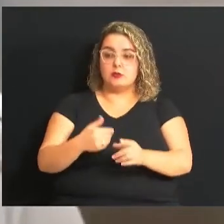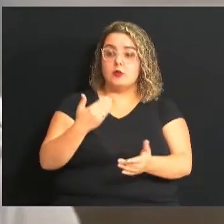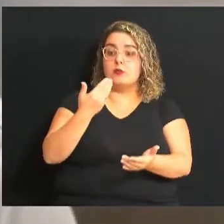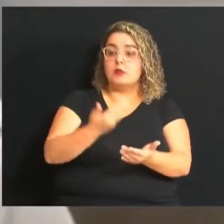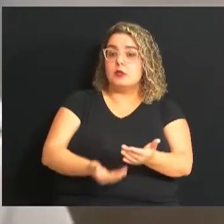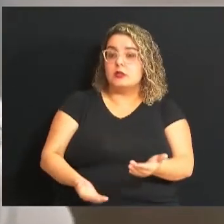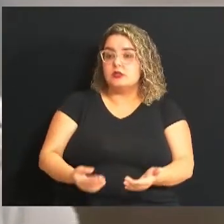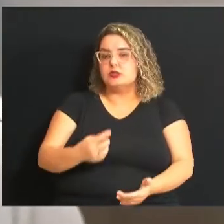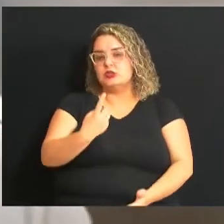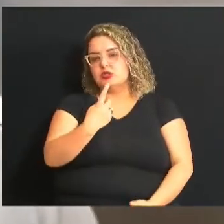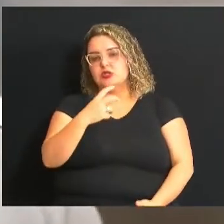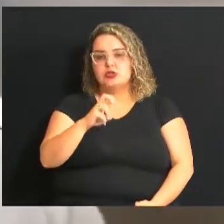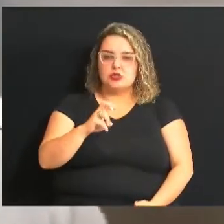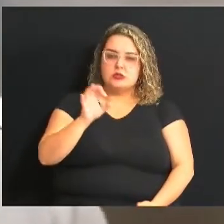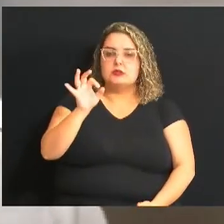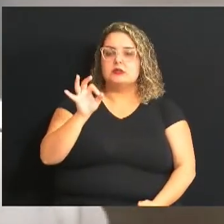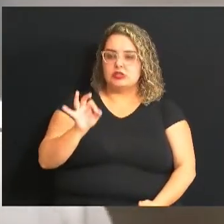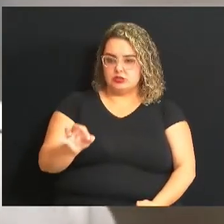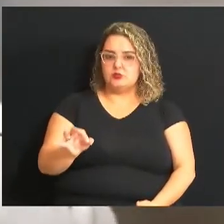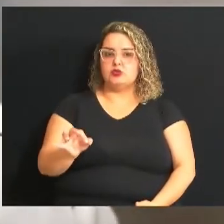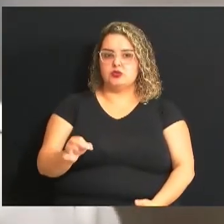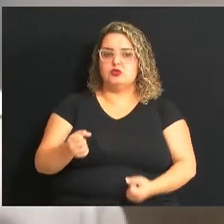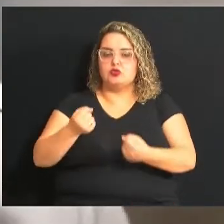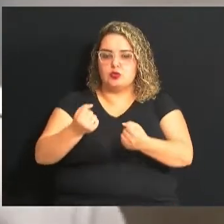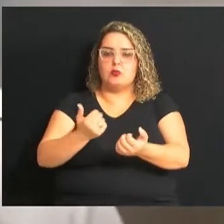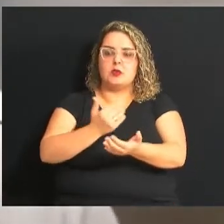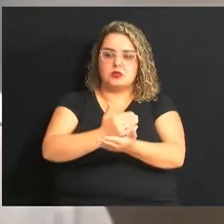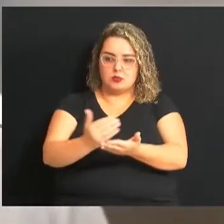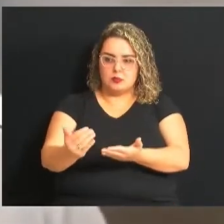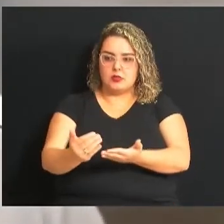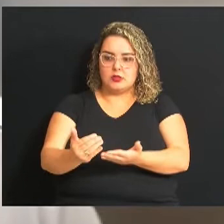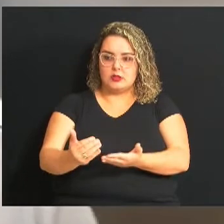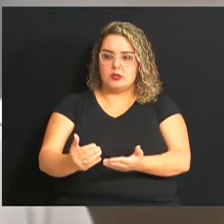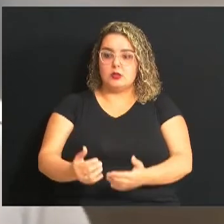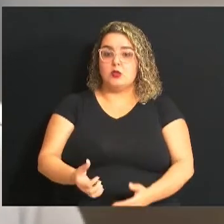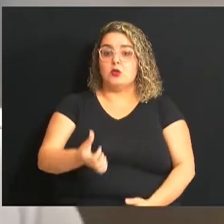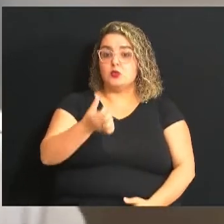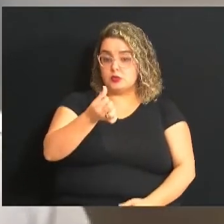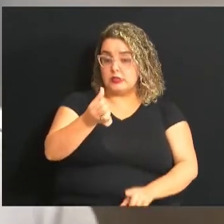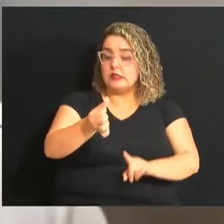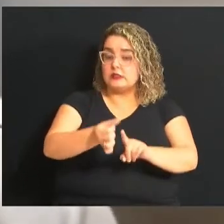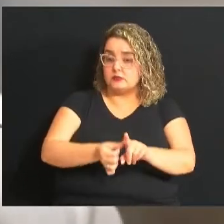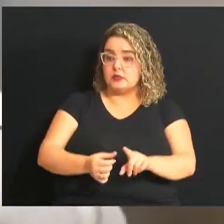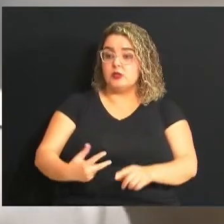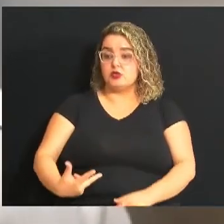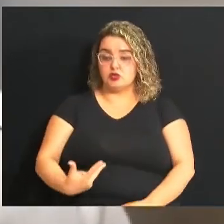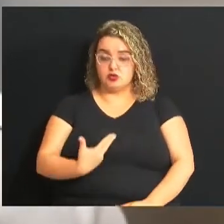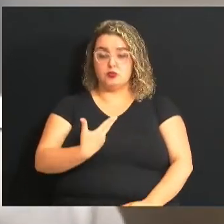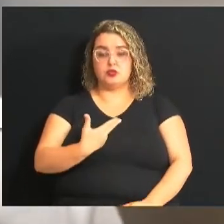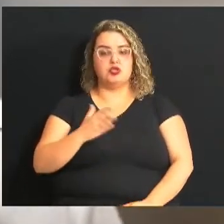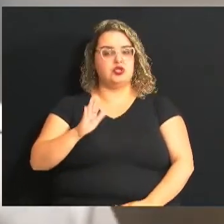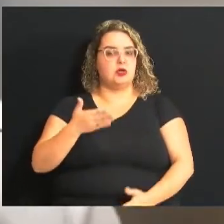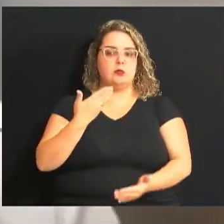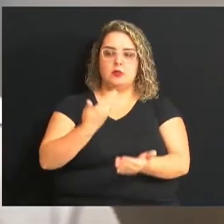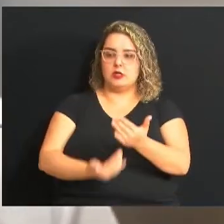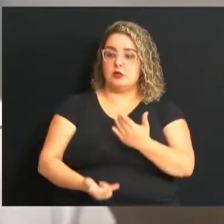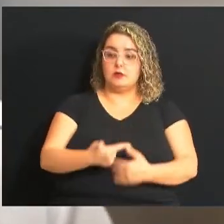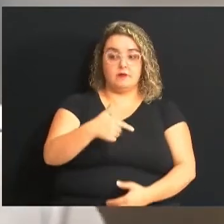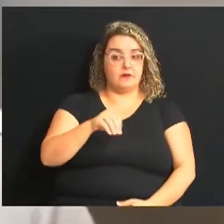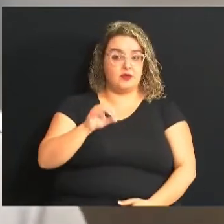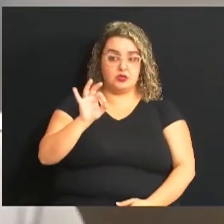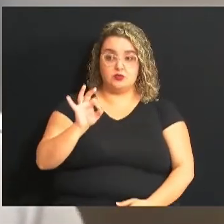de 15% do peso inicial. Com 6 meses de operado, ele já perdeu 20%, às